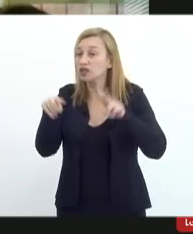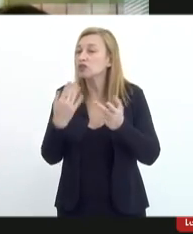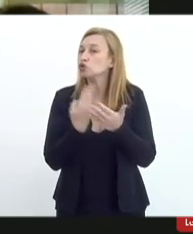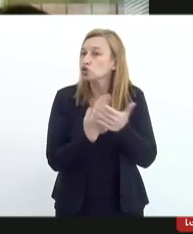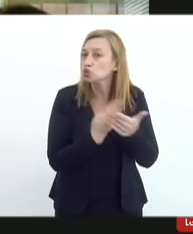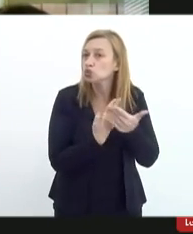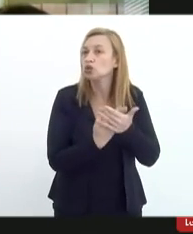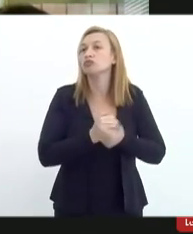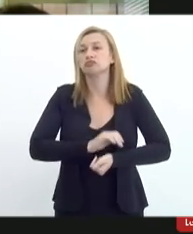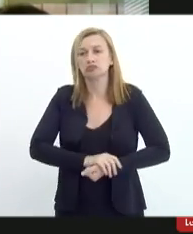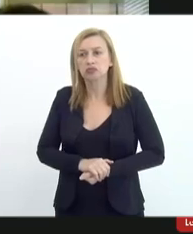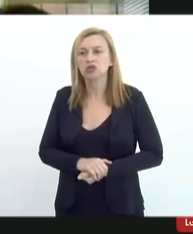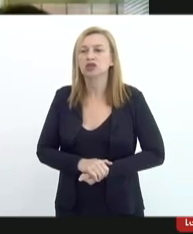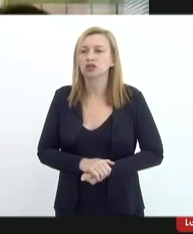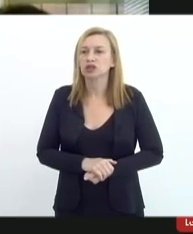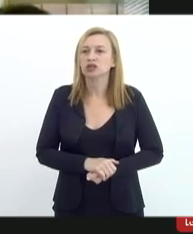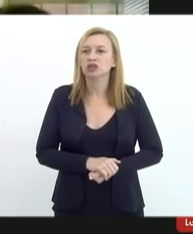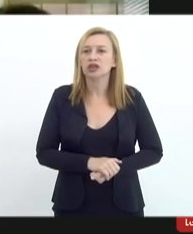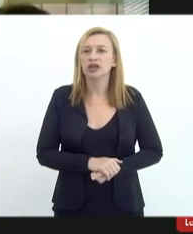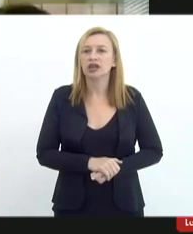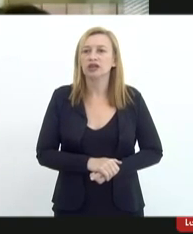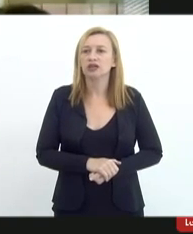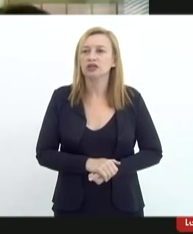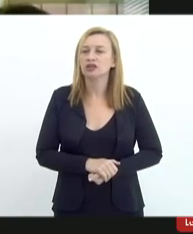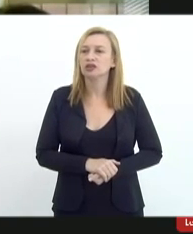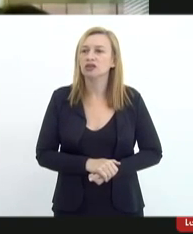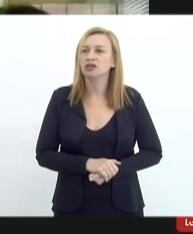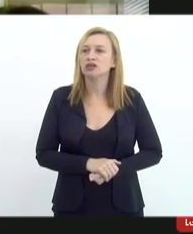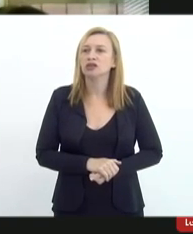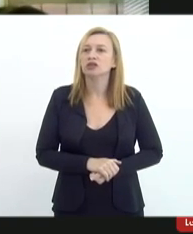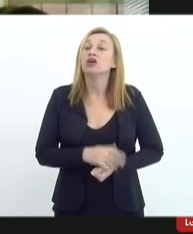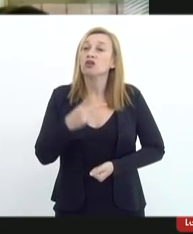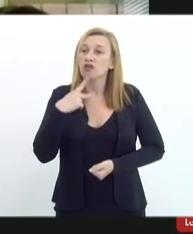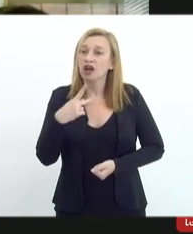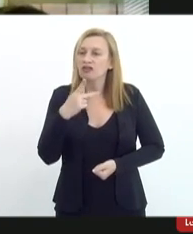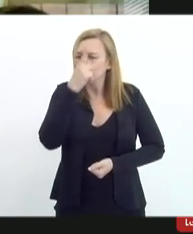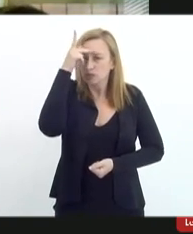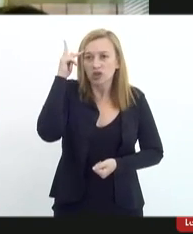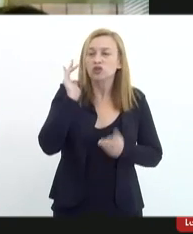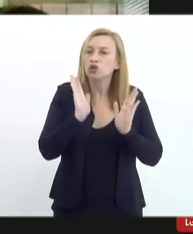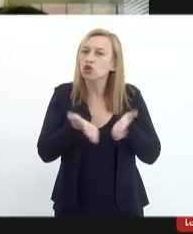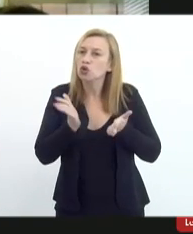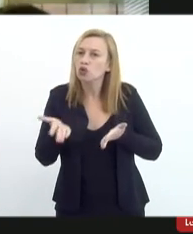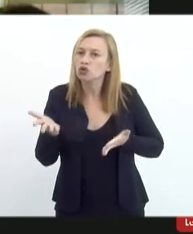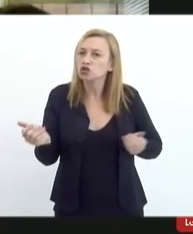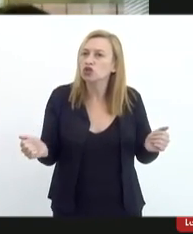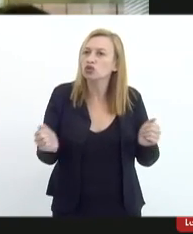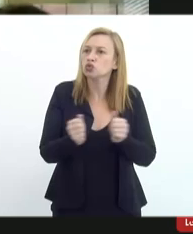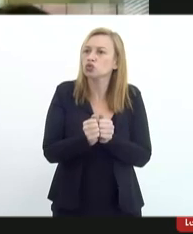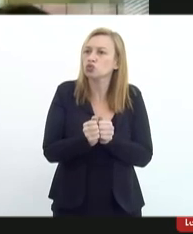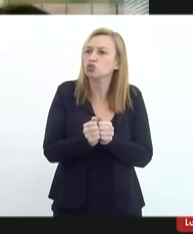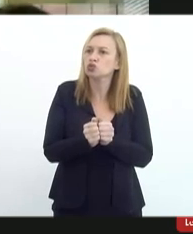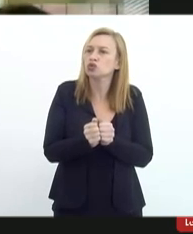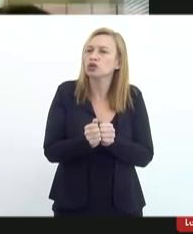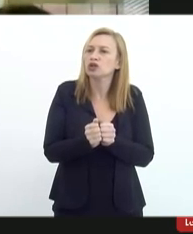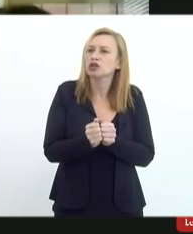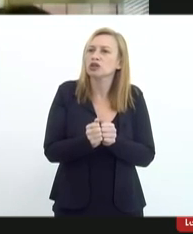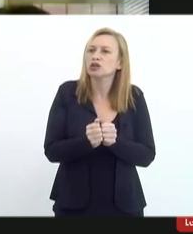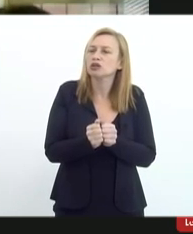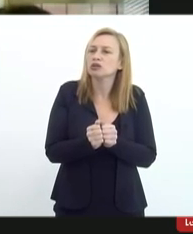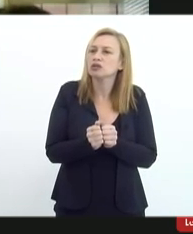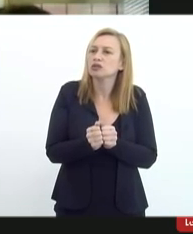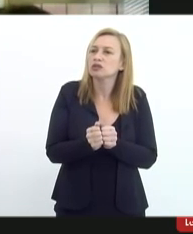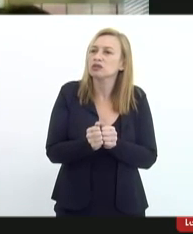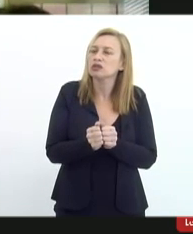estudiosos. Eu diria até, Marta, que as pessoas que hoje participaram mereceriam,